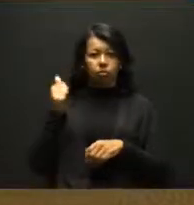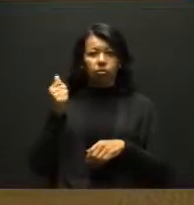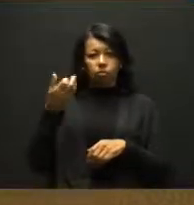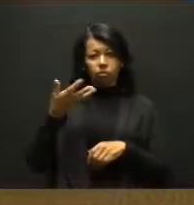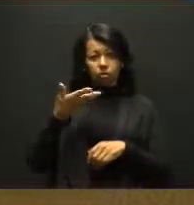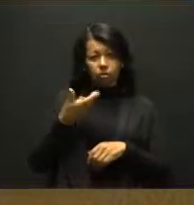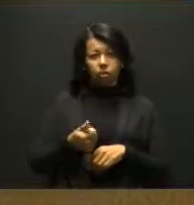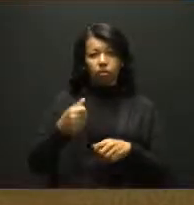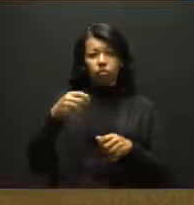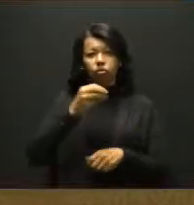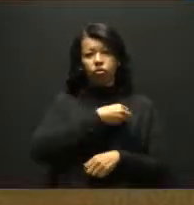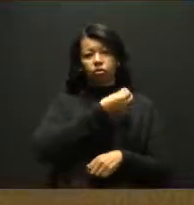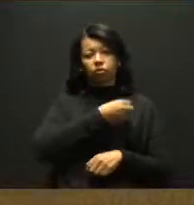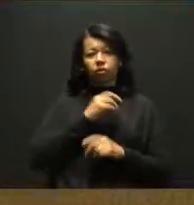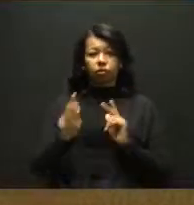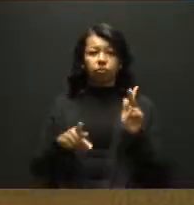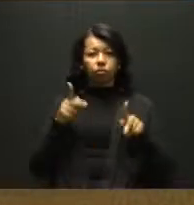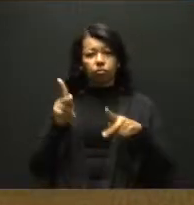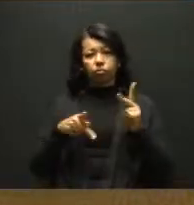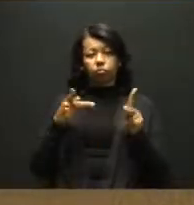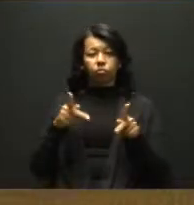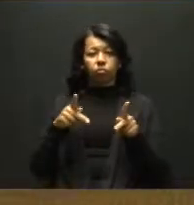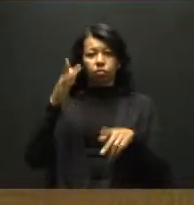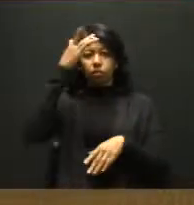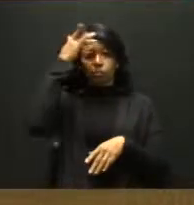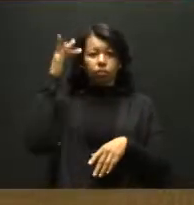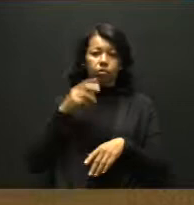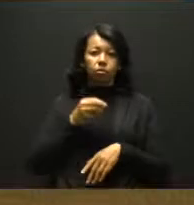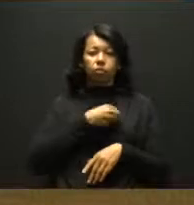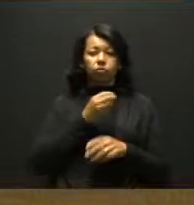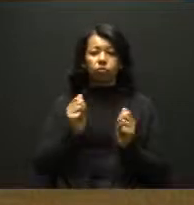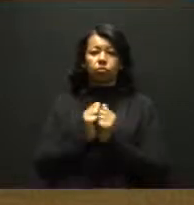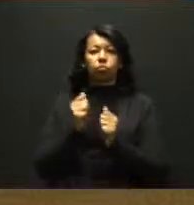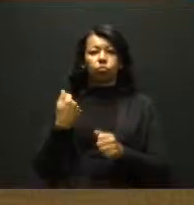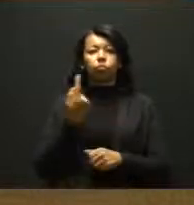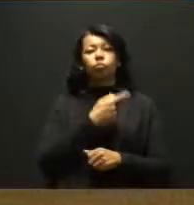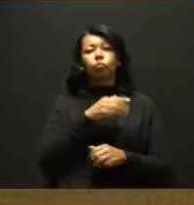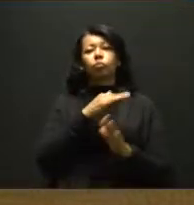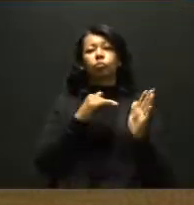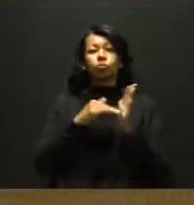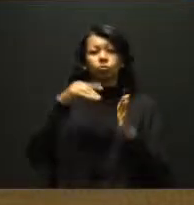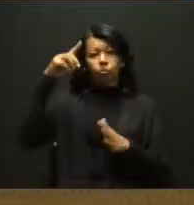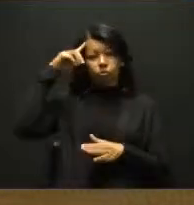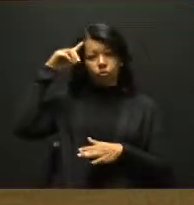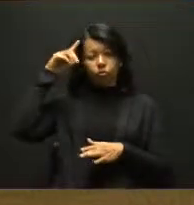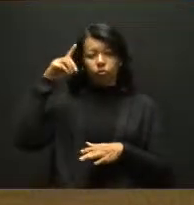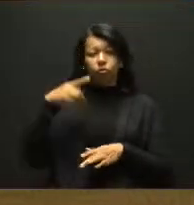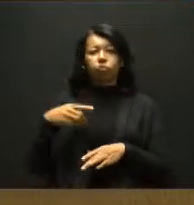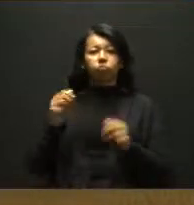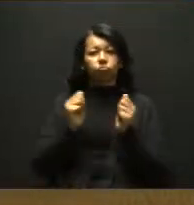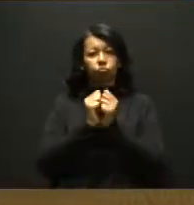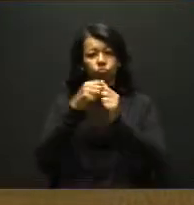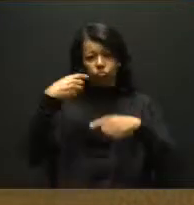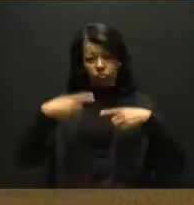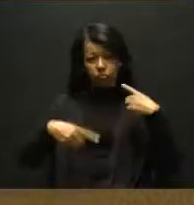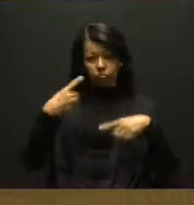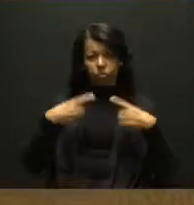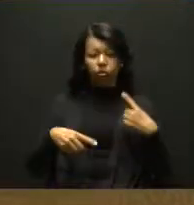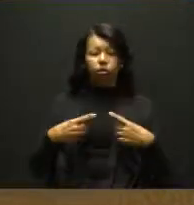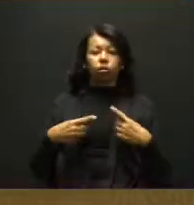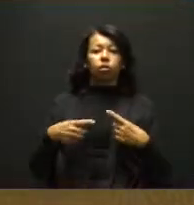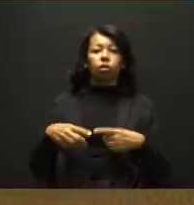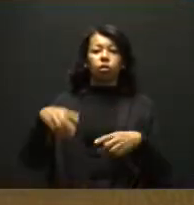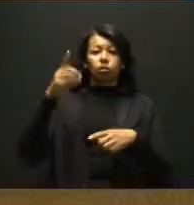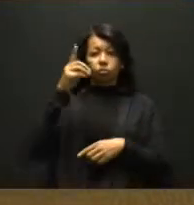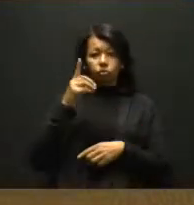de vida da municipalidade das pessoas que estão conosco todo dia militão com a gente na política e mesmo que não limitados e acho que o